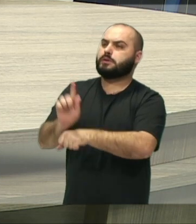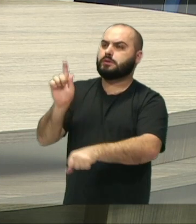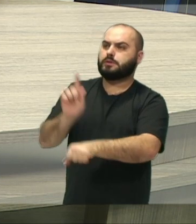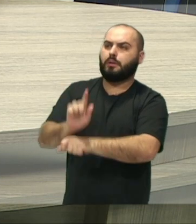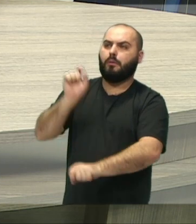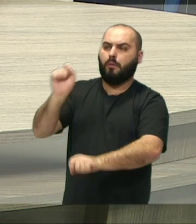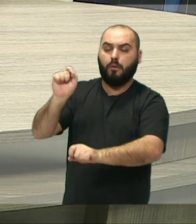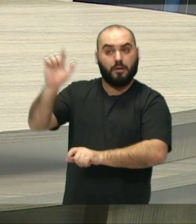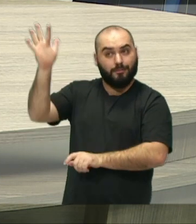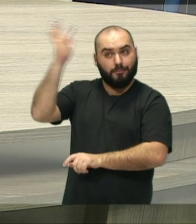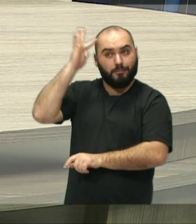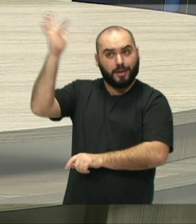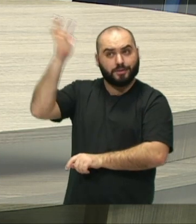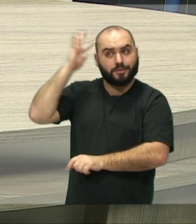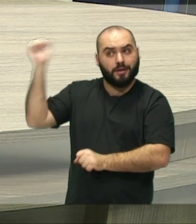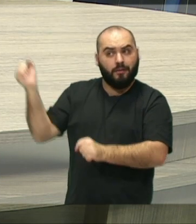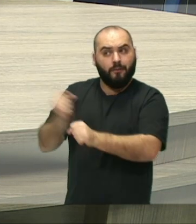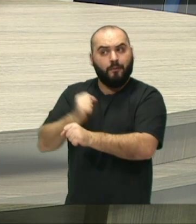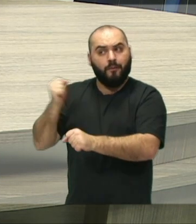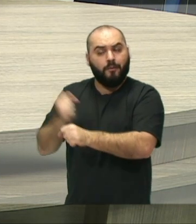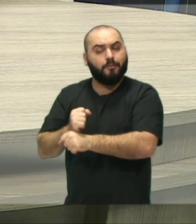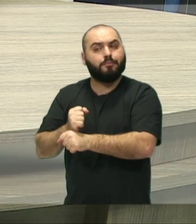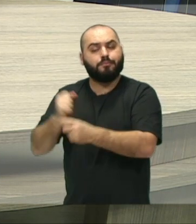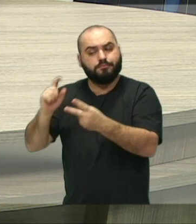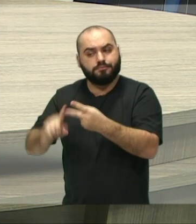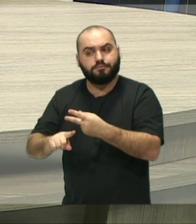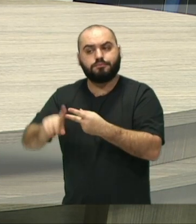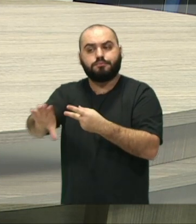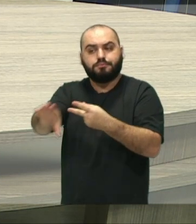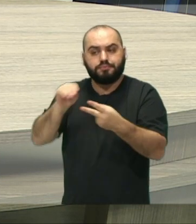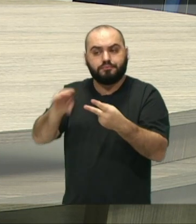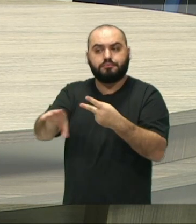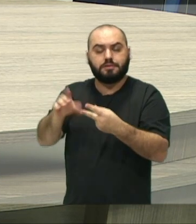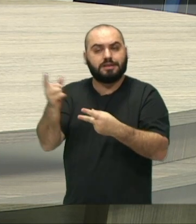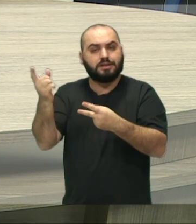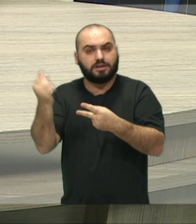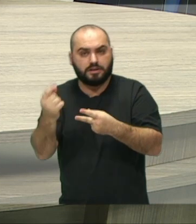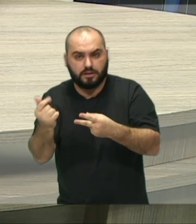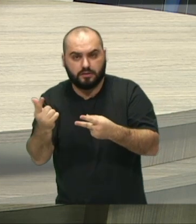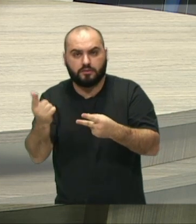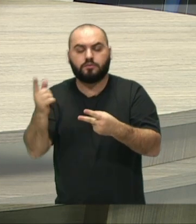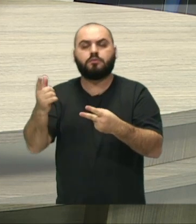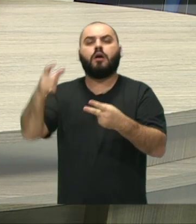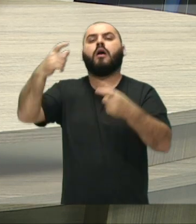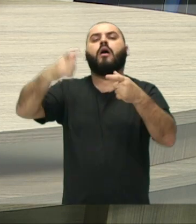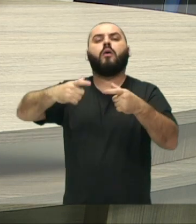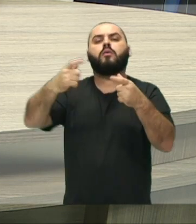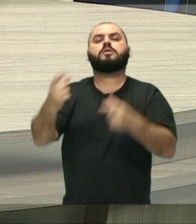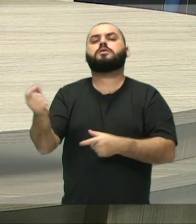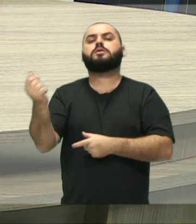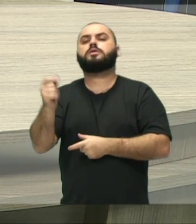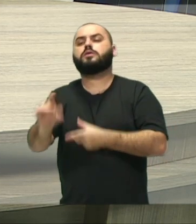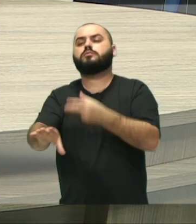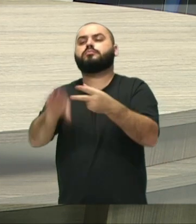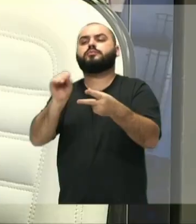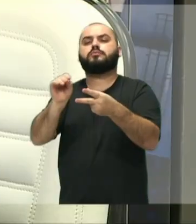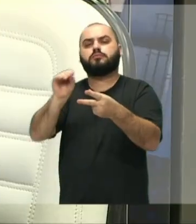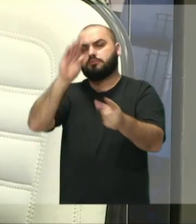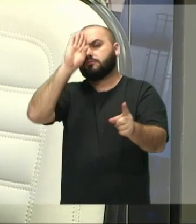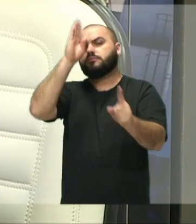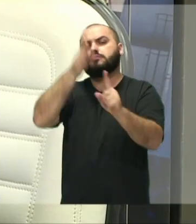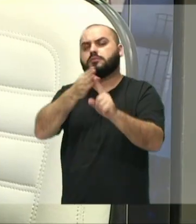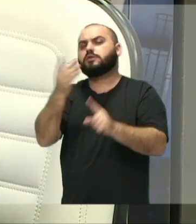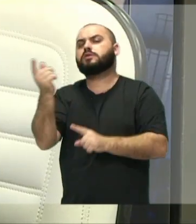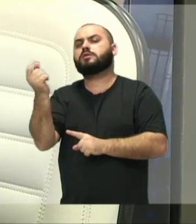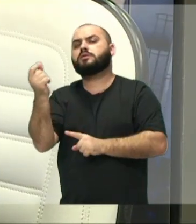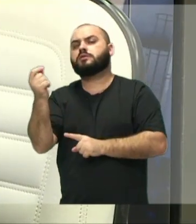essas obras, conseguir buscar os recursos? Esses recursos estão vindo de quais fontes? Prioritariamente eles